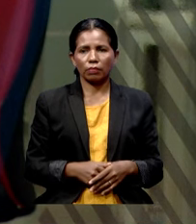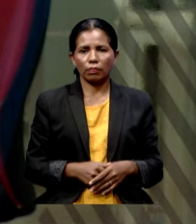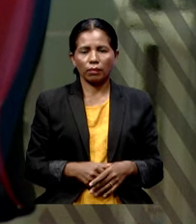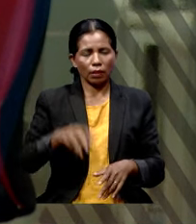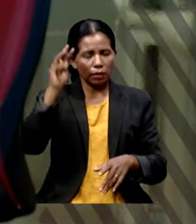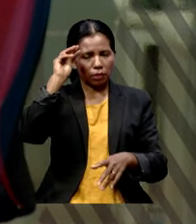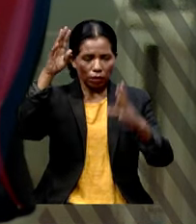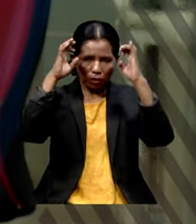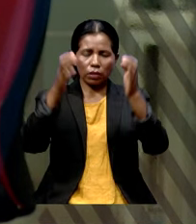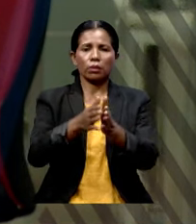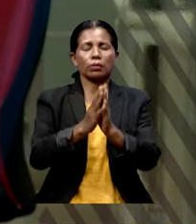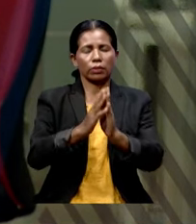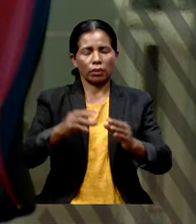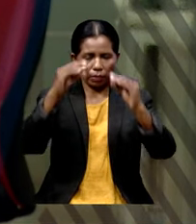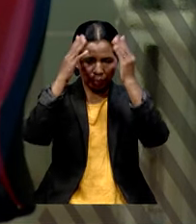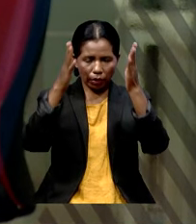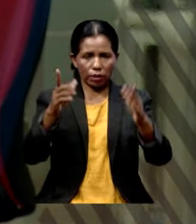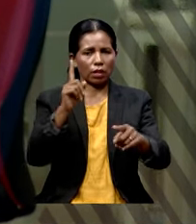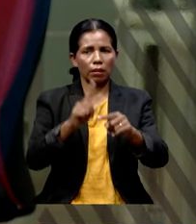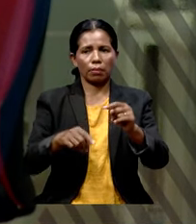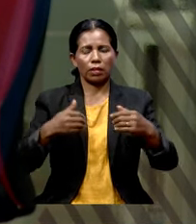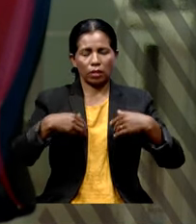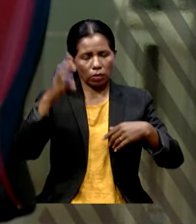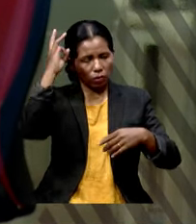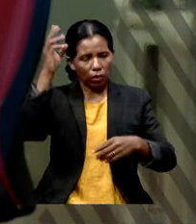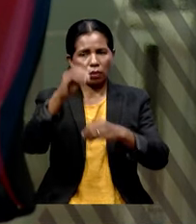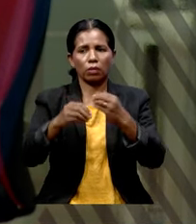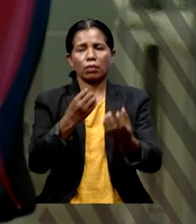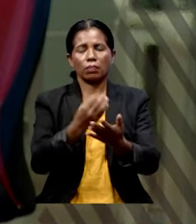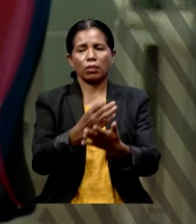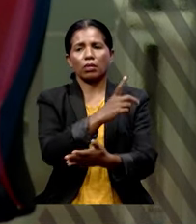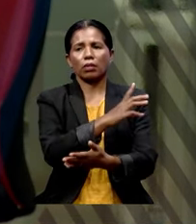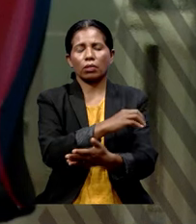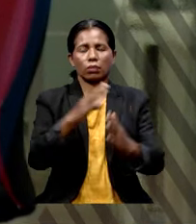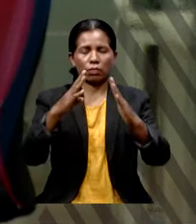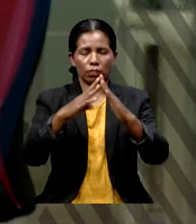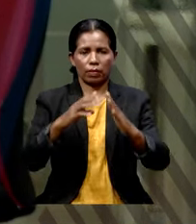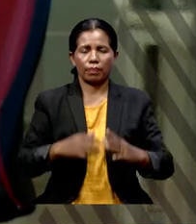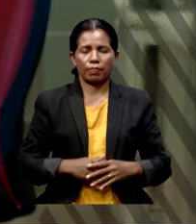Ministro da Educação russo, professor contratado Sira Tulabeli, preocupa o saloso aumento no Relafatin.